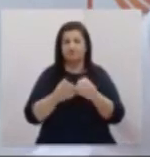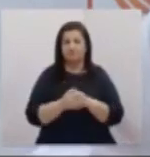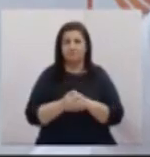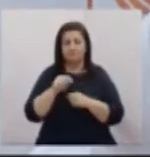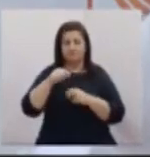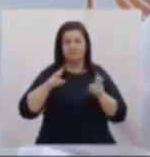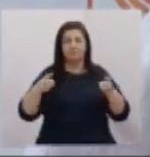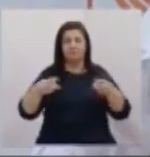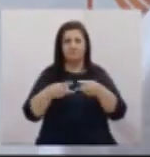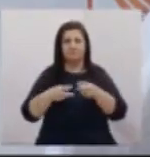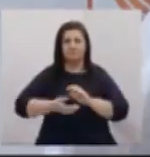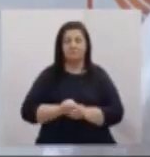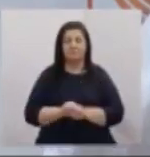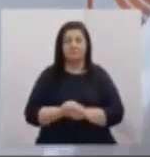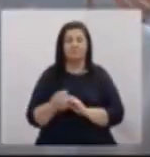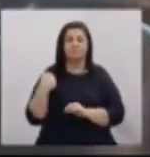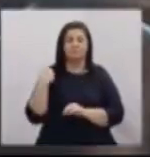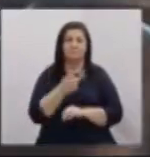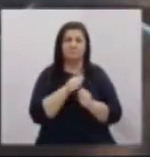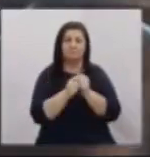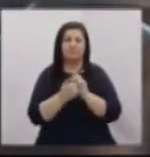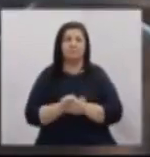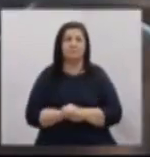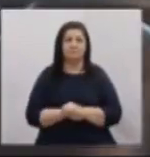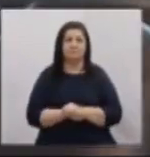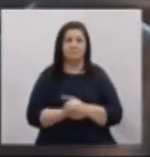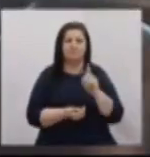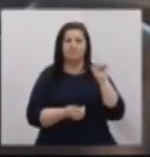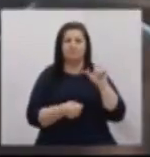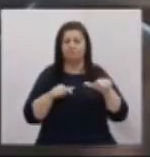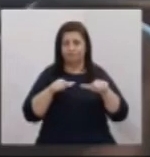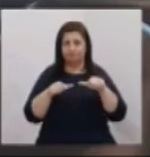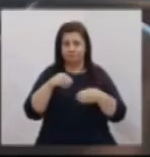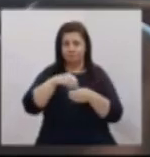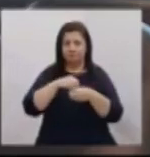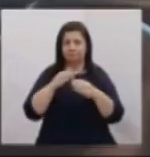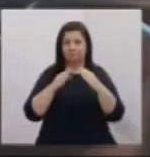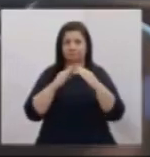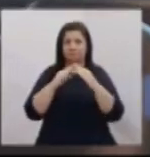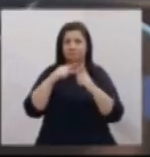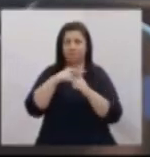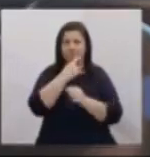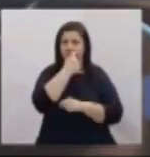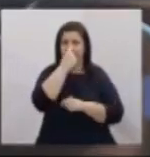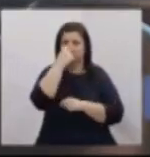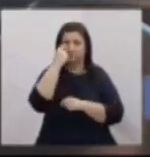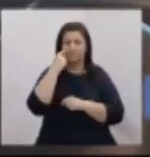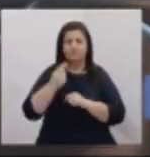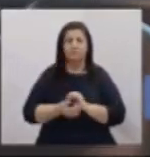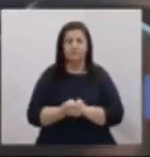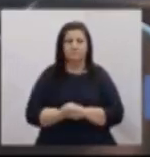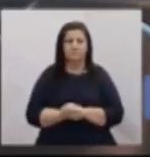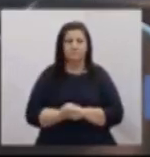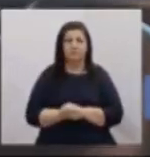Câmara Municipal. Tamo junto, pastor Marco. Eu já tenho um trabalho na igreja, ali no bairro, né? Parque Minha Lua. Na verdade, minha